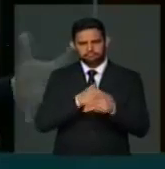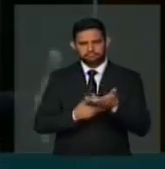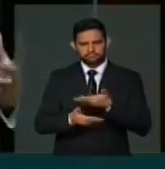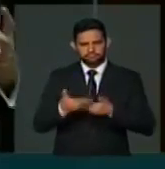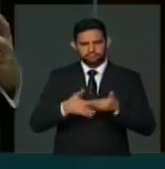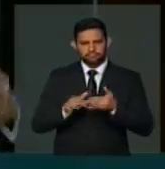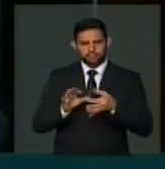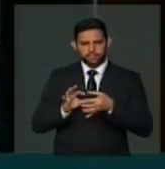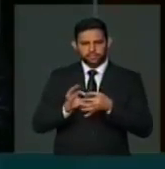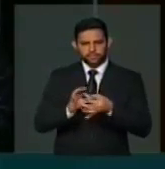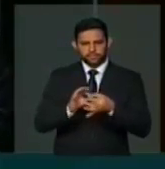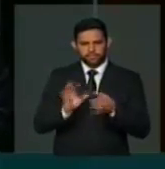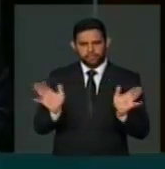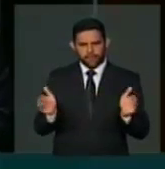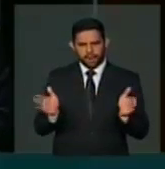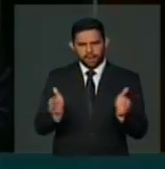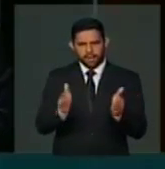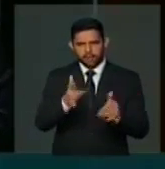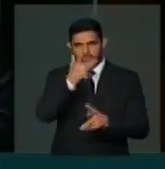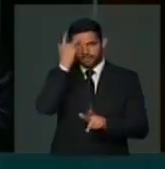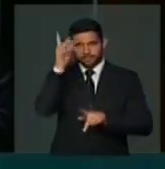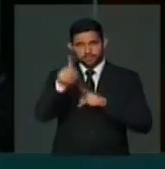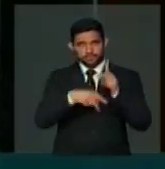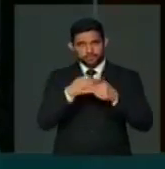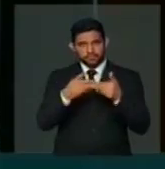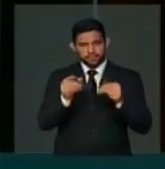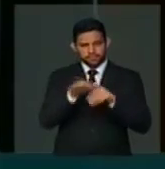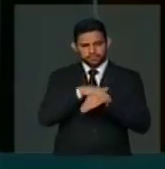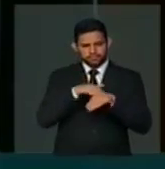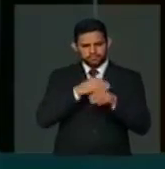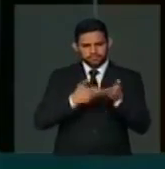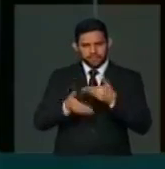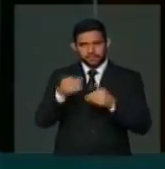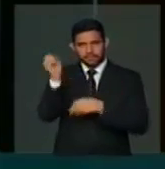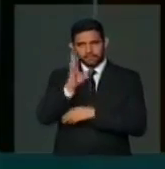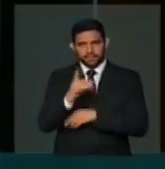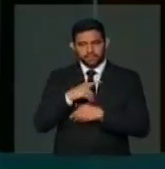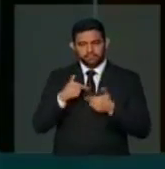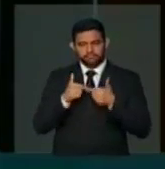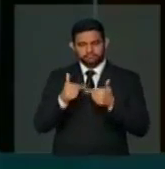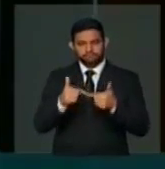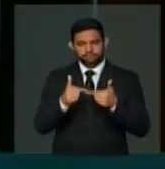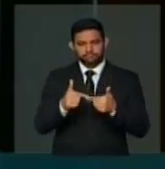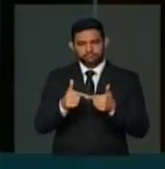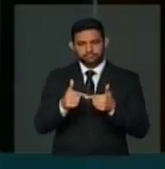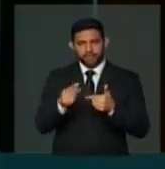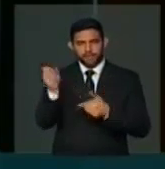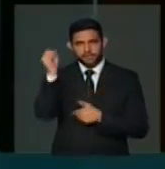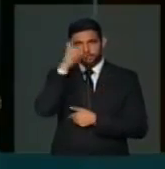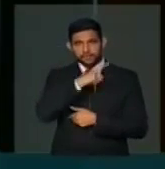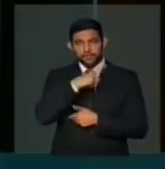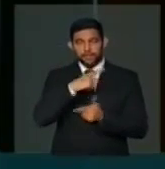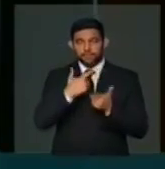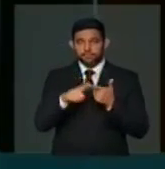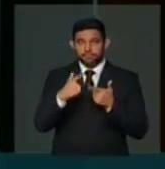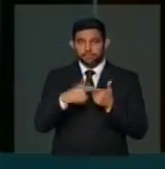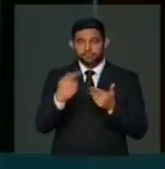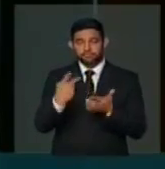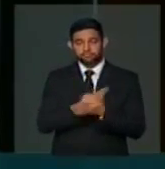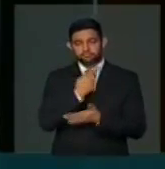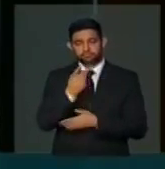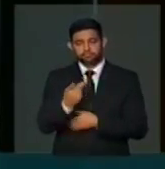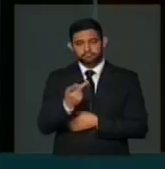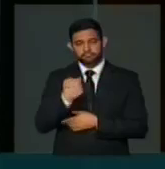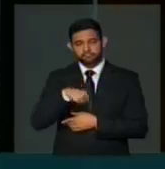de juntar as pessoas para poder fazer com que o Brasil enfrentasse as dificuldades que